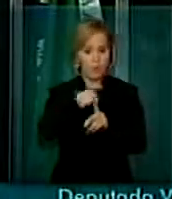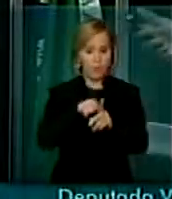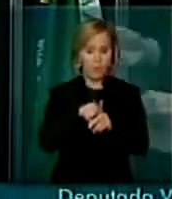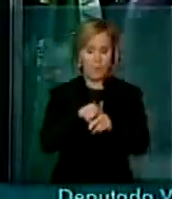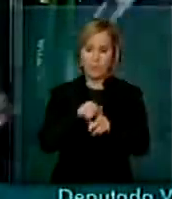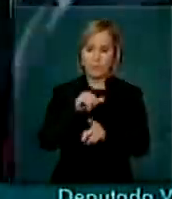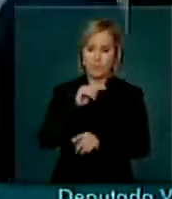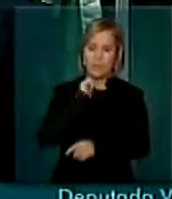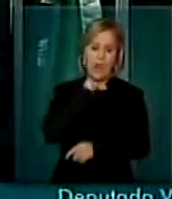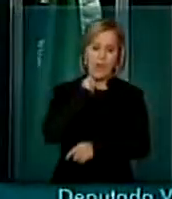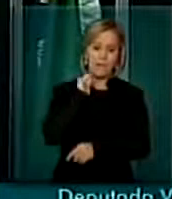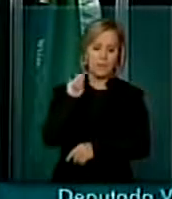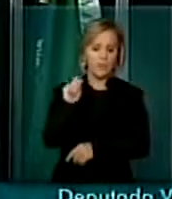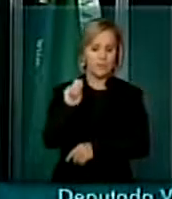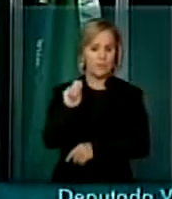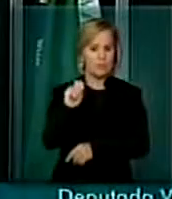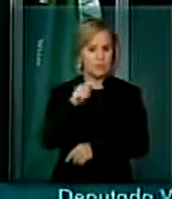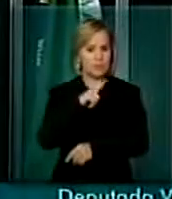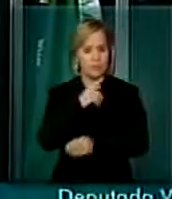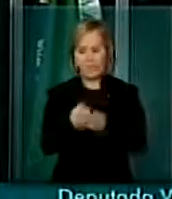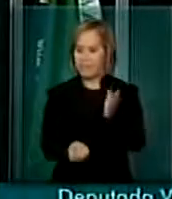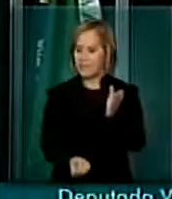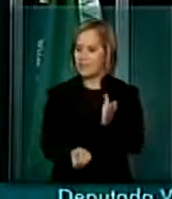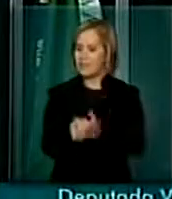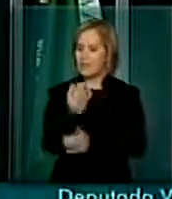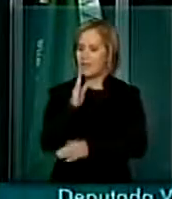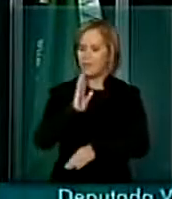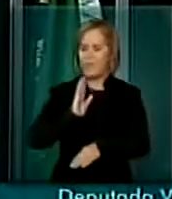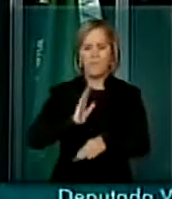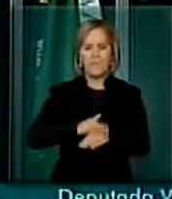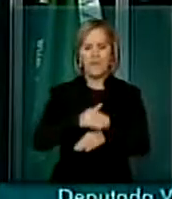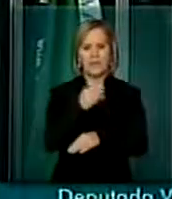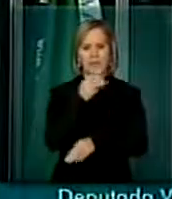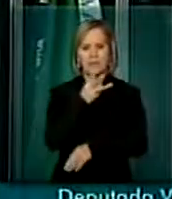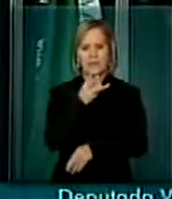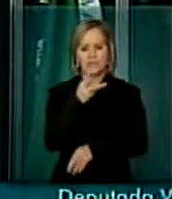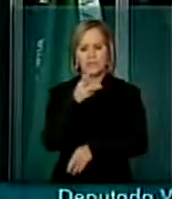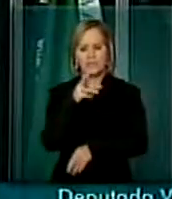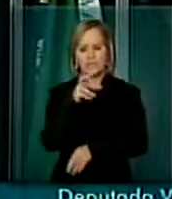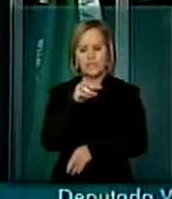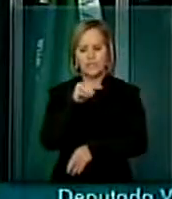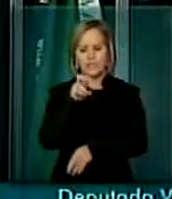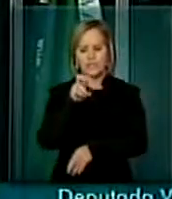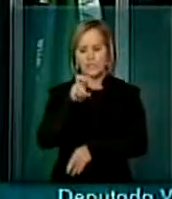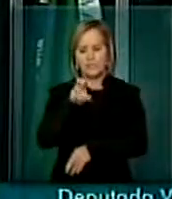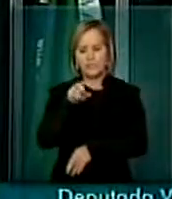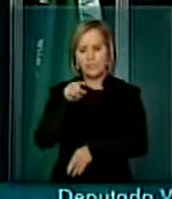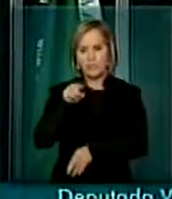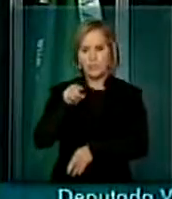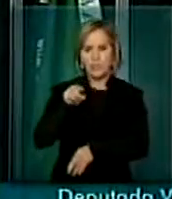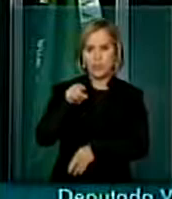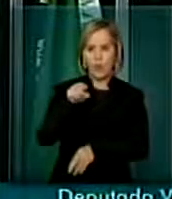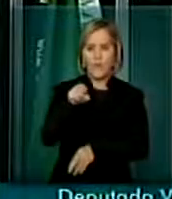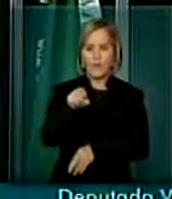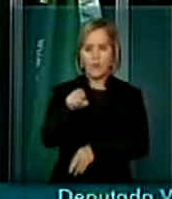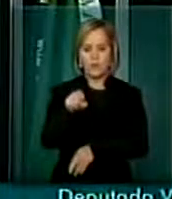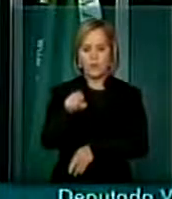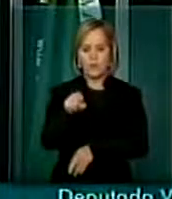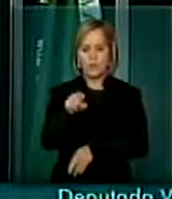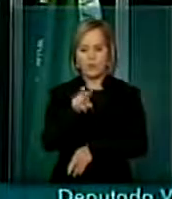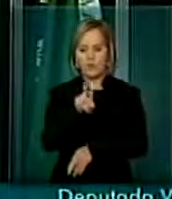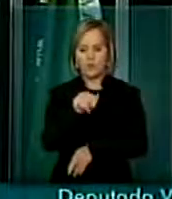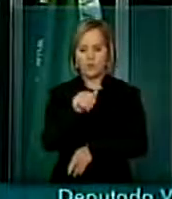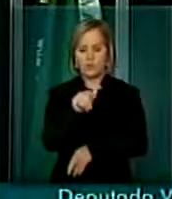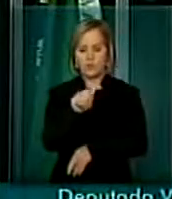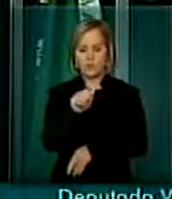somente no mês de abril, foram criadas mais de 305 mil novas vagas de